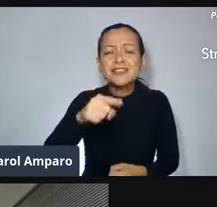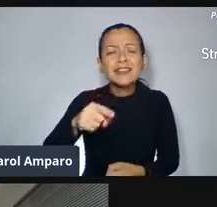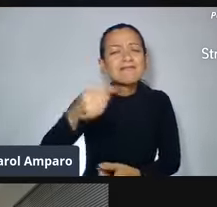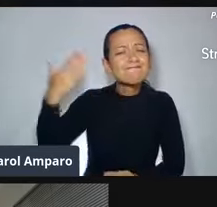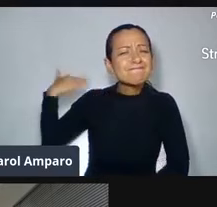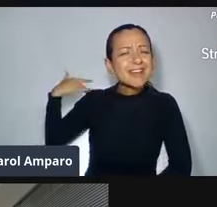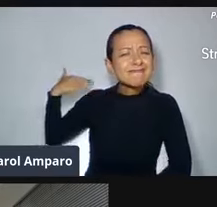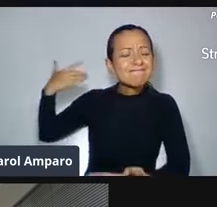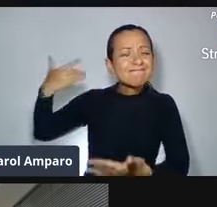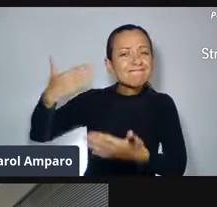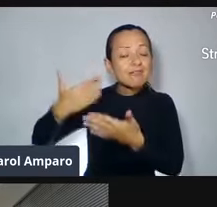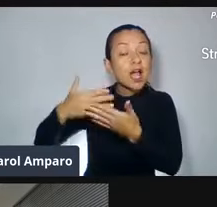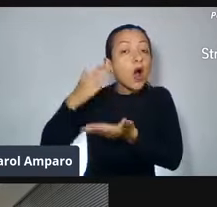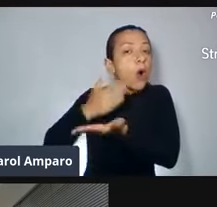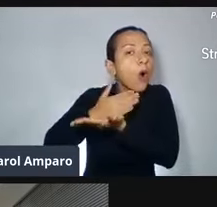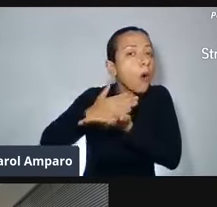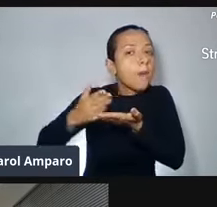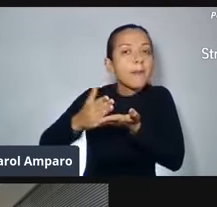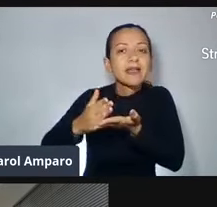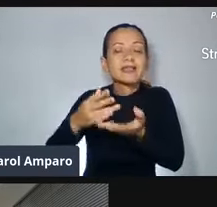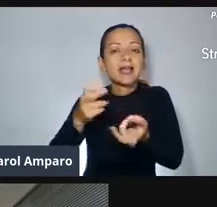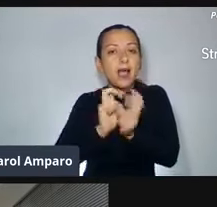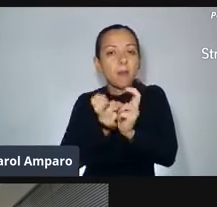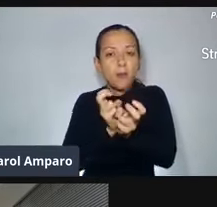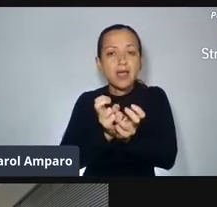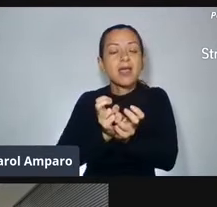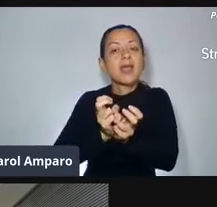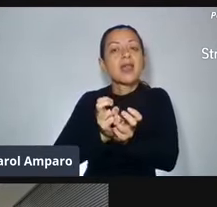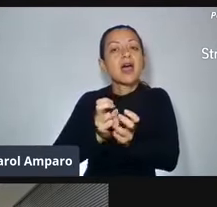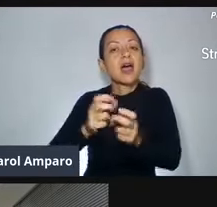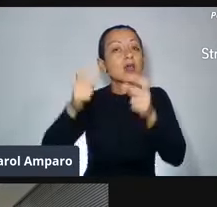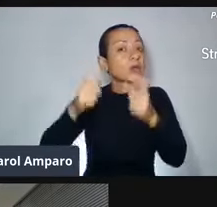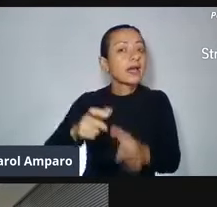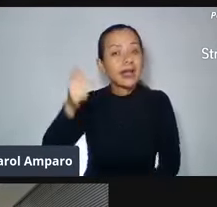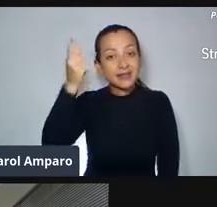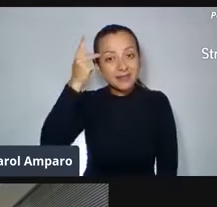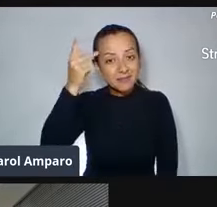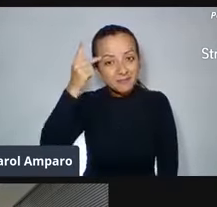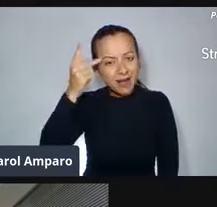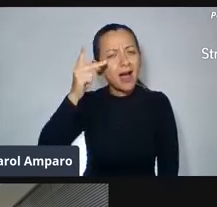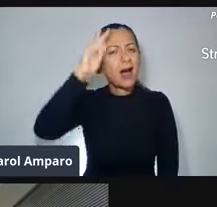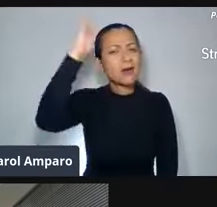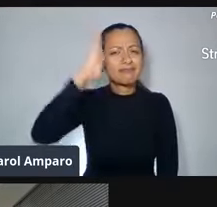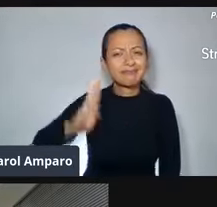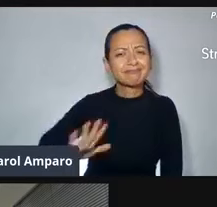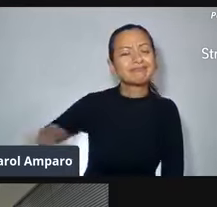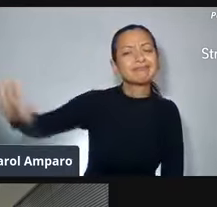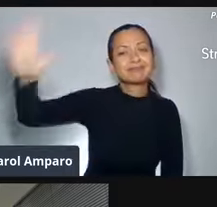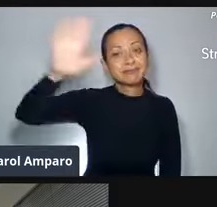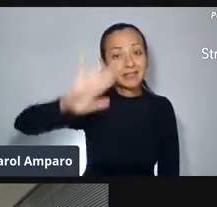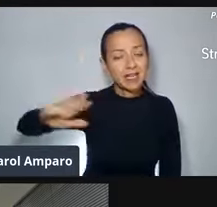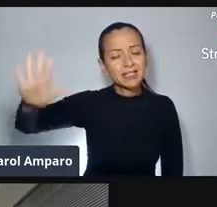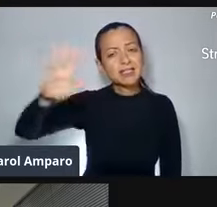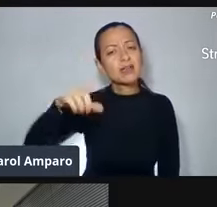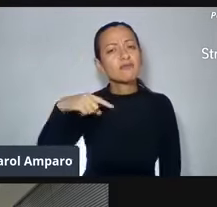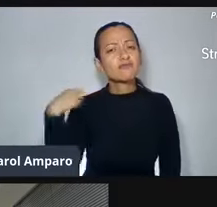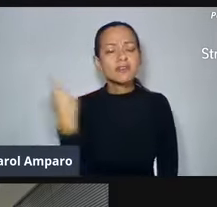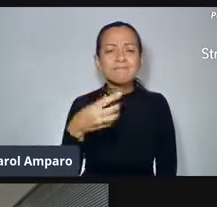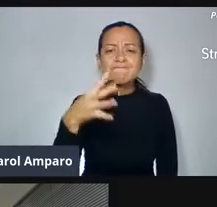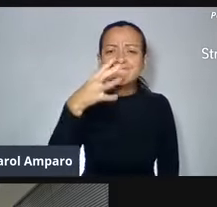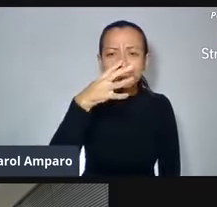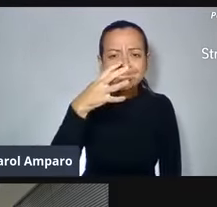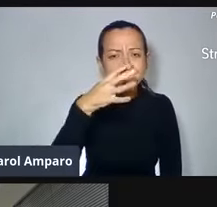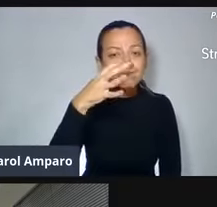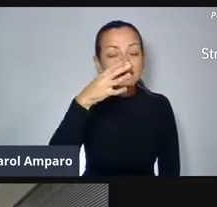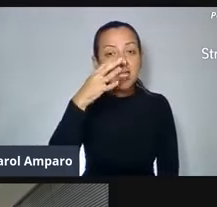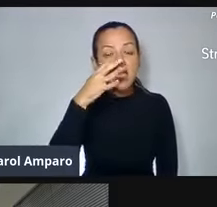São Paulo e no Brasil, e nos inspira a cada dia pela sua força de vontade